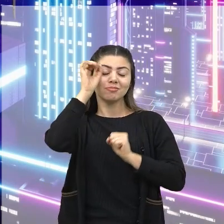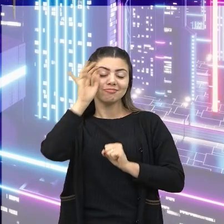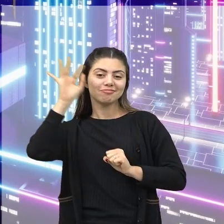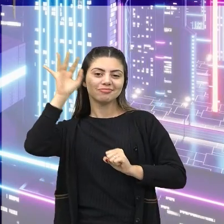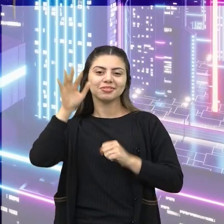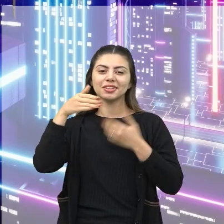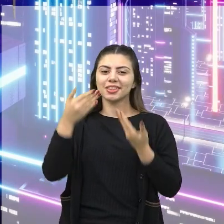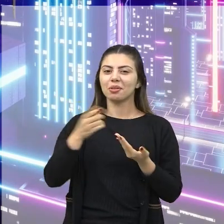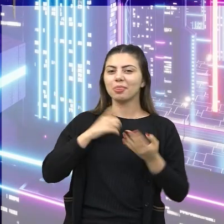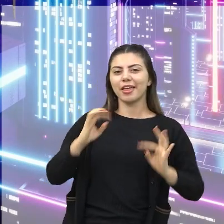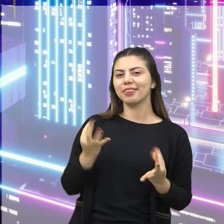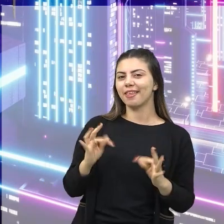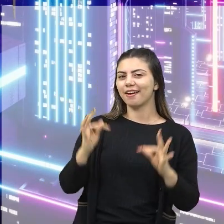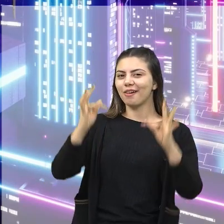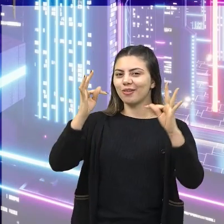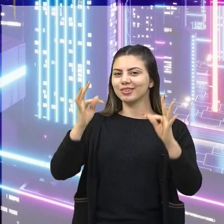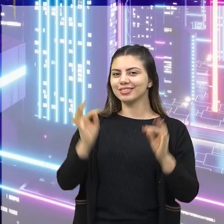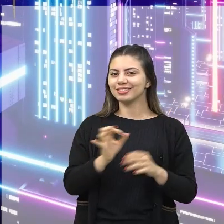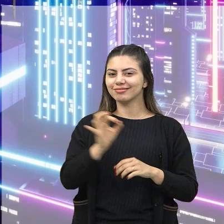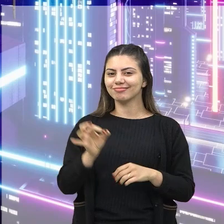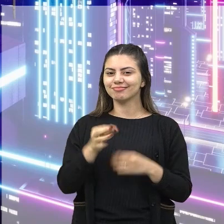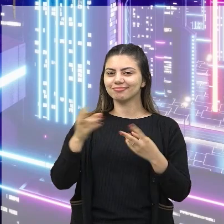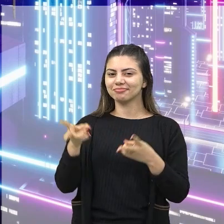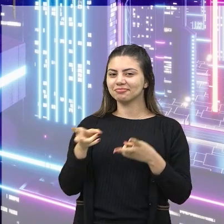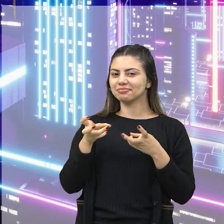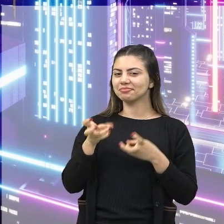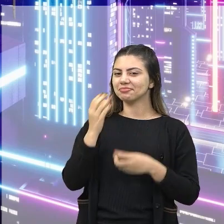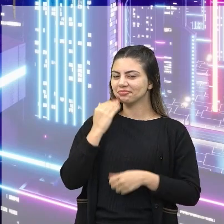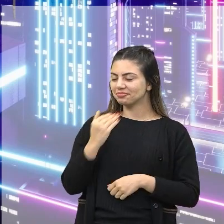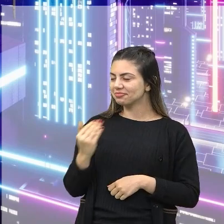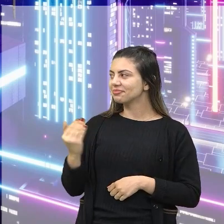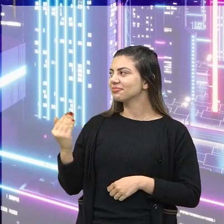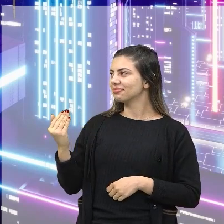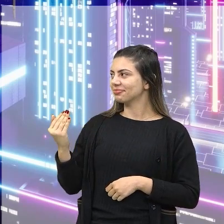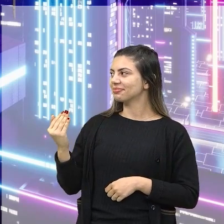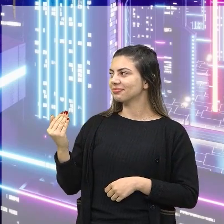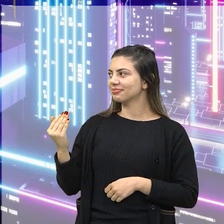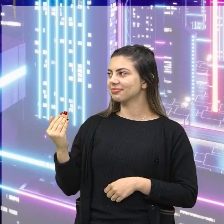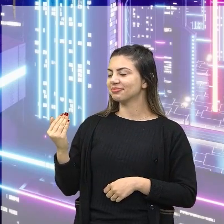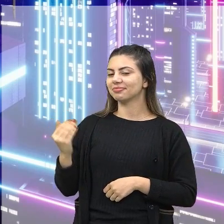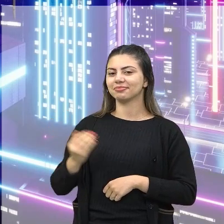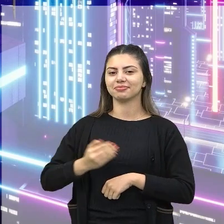muito tecnológica, né? Uma cidade, a Smart City,